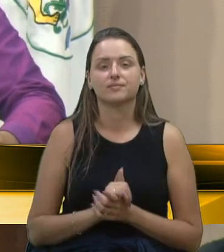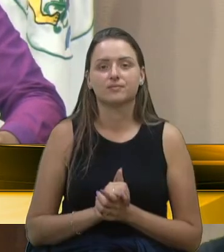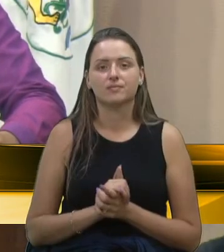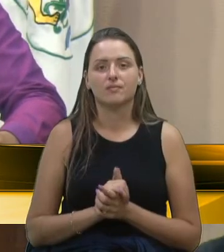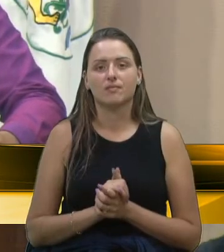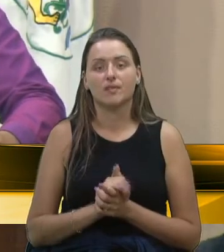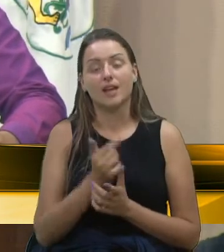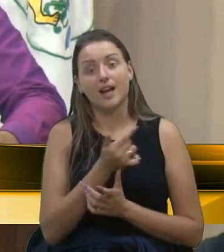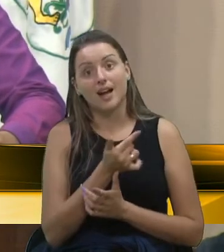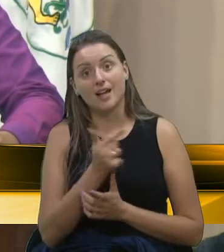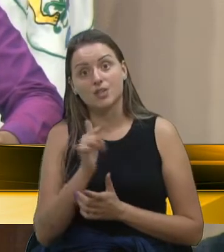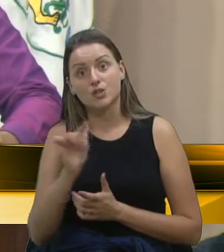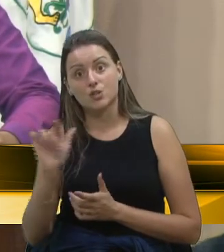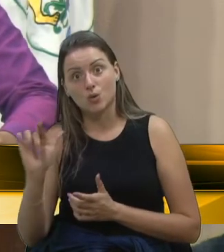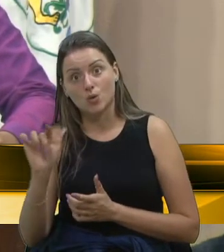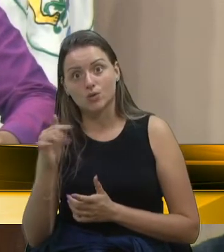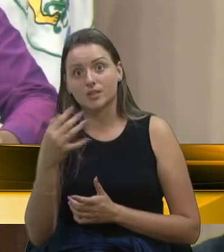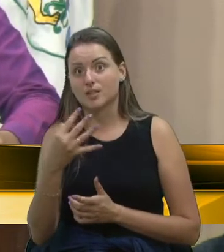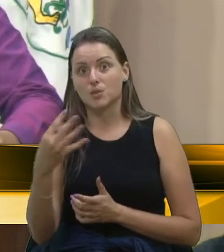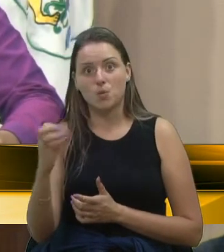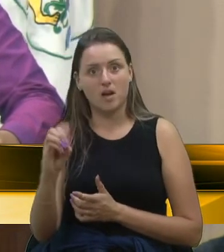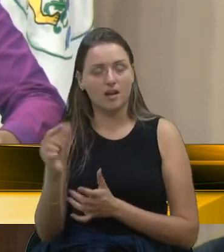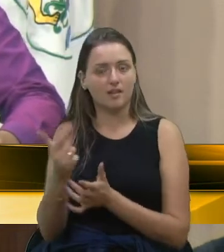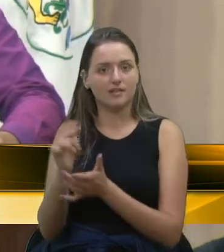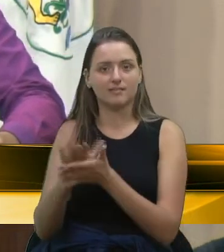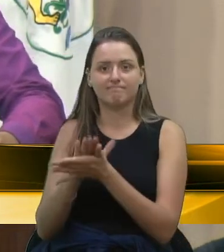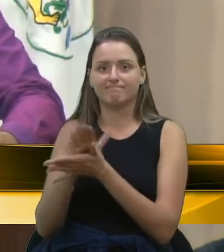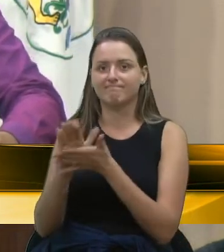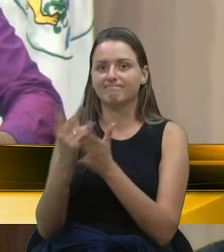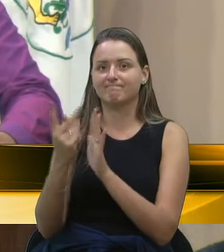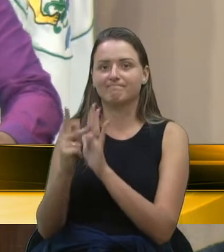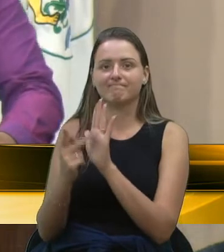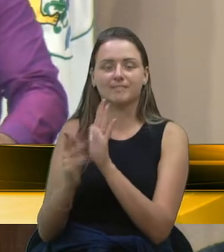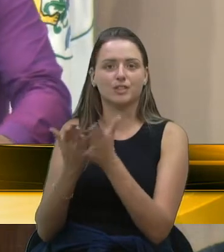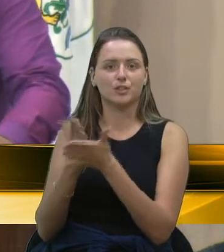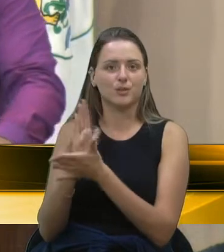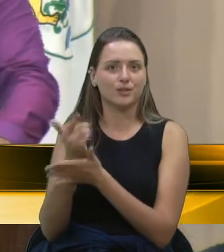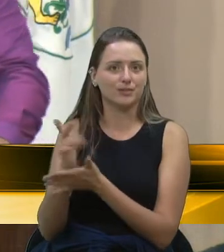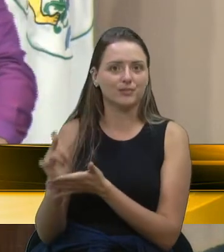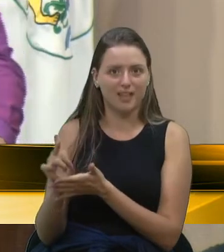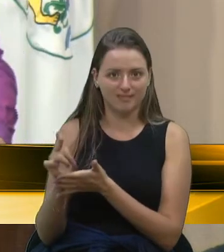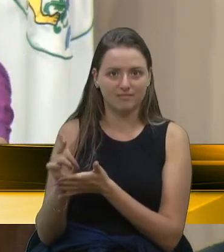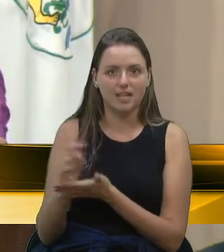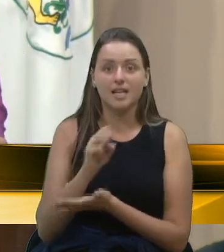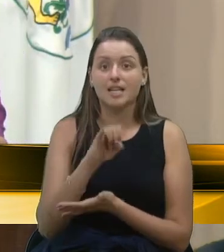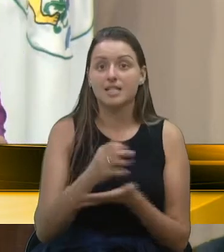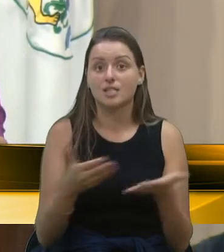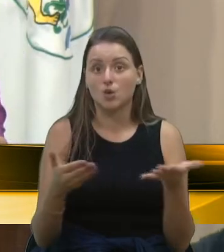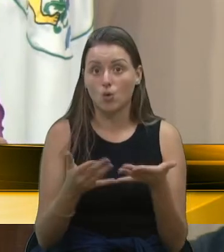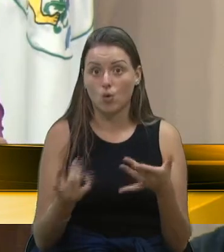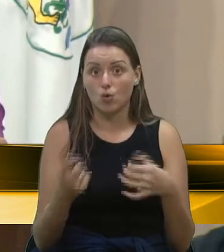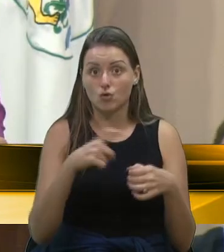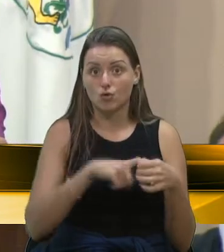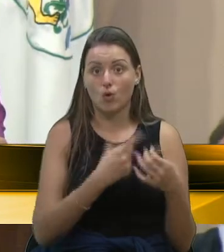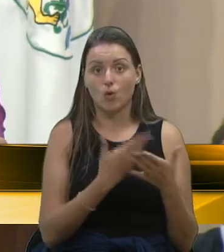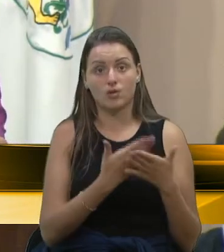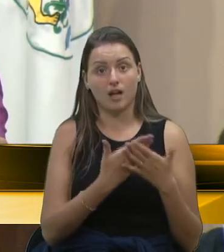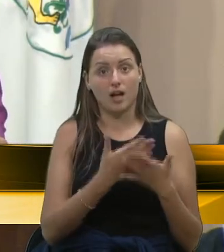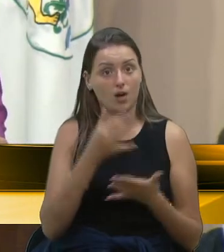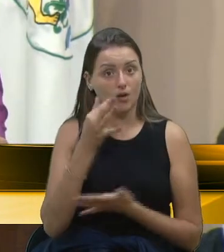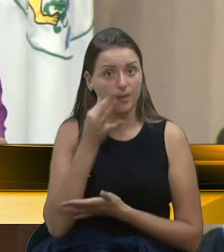As outras 40 não possuem. Então, significa que se hoje as aulas presenciais